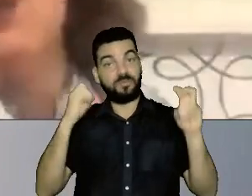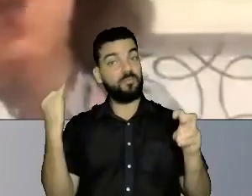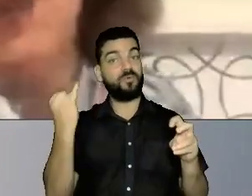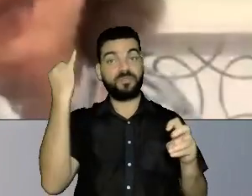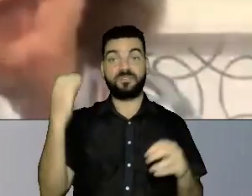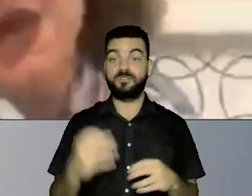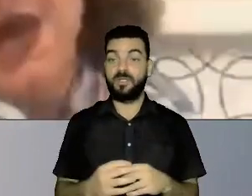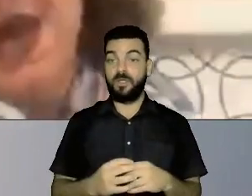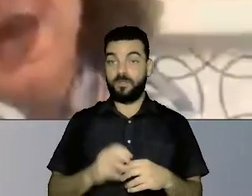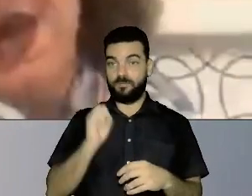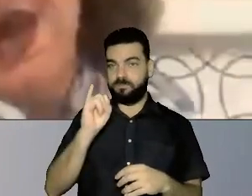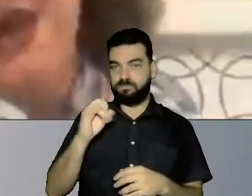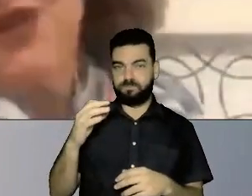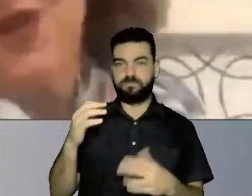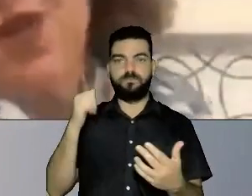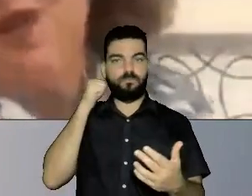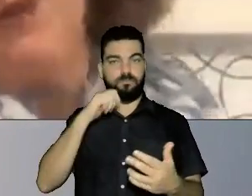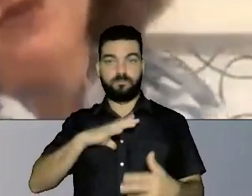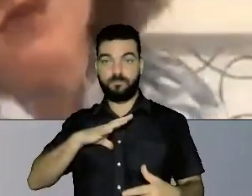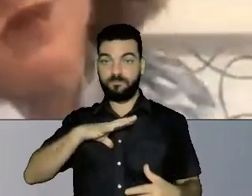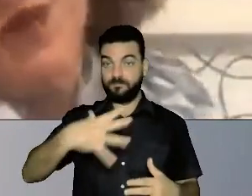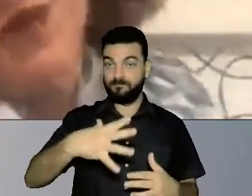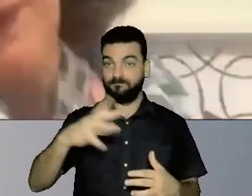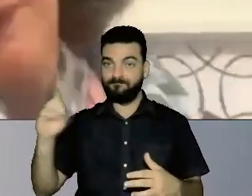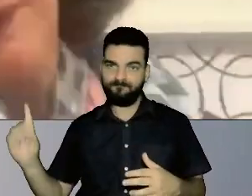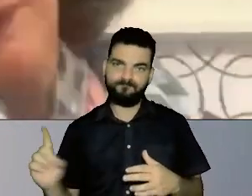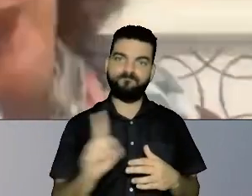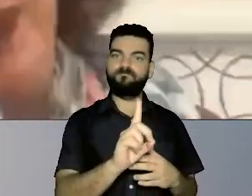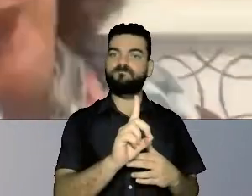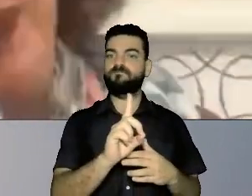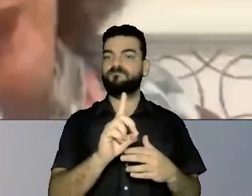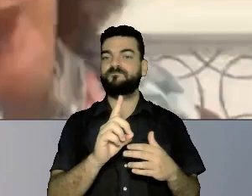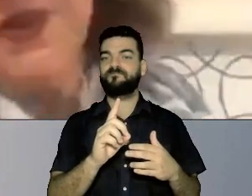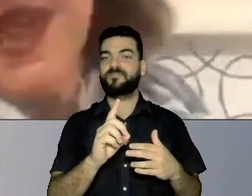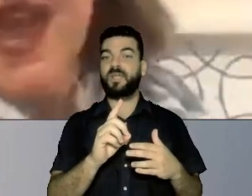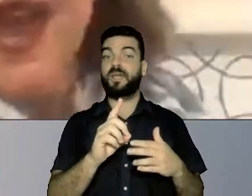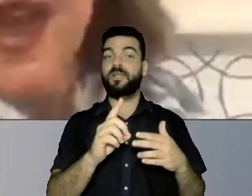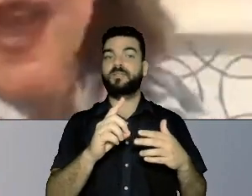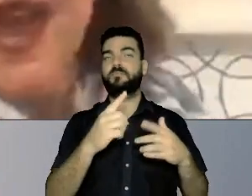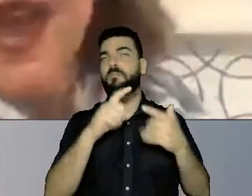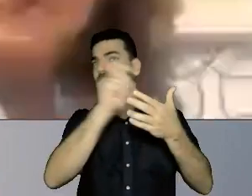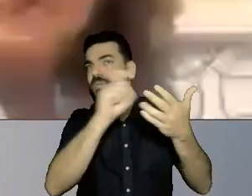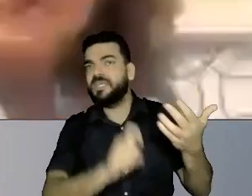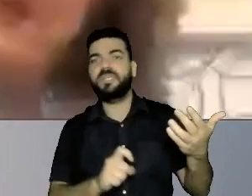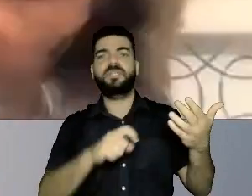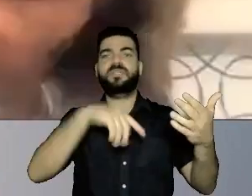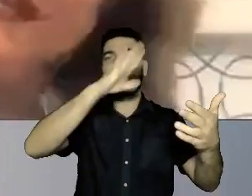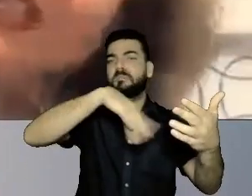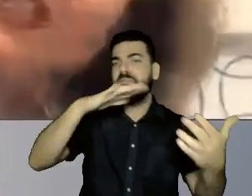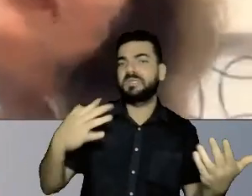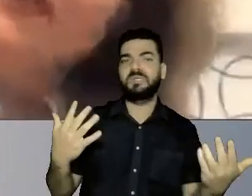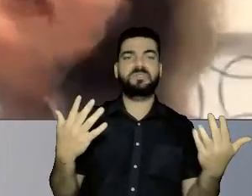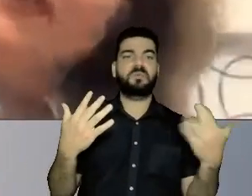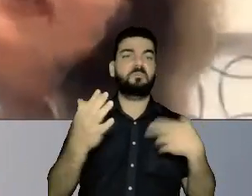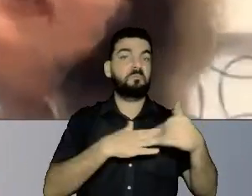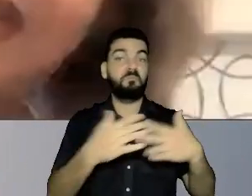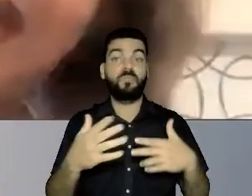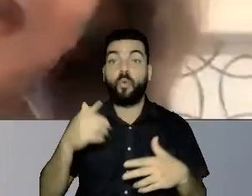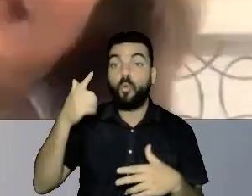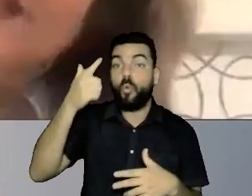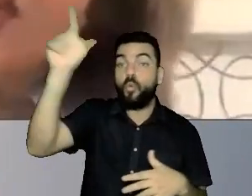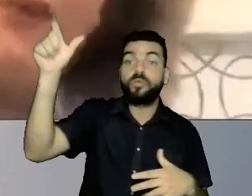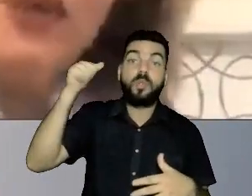vão para as ruas e ocupam os muros pintando, elas também incentivam